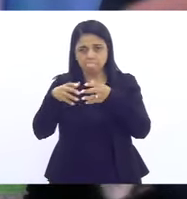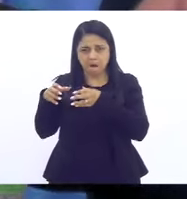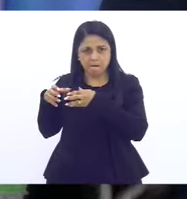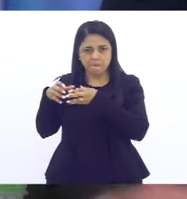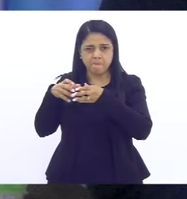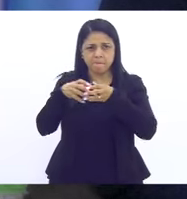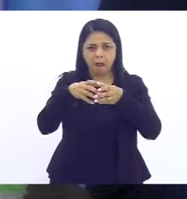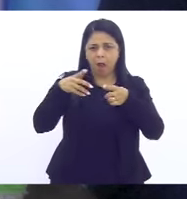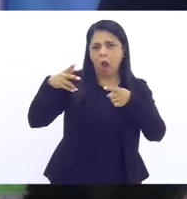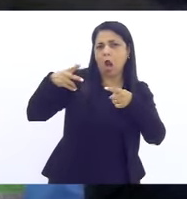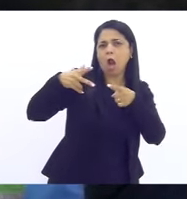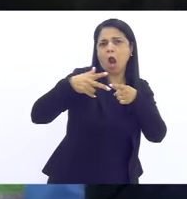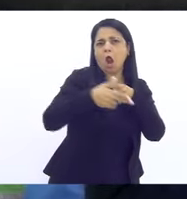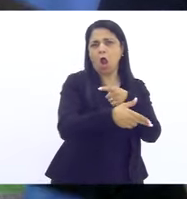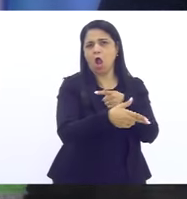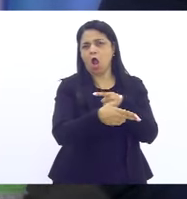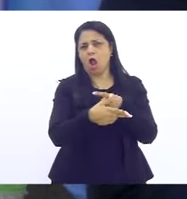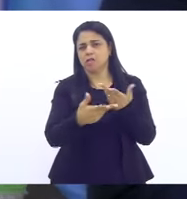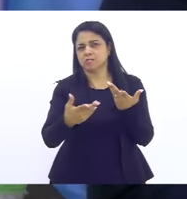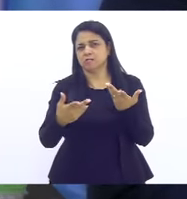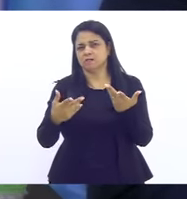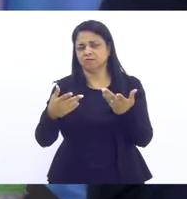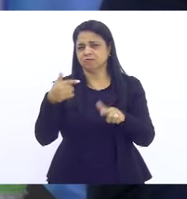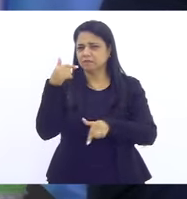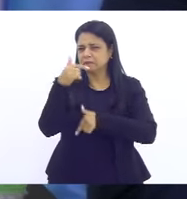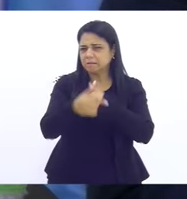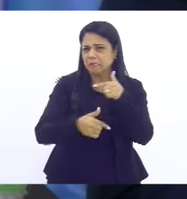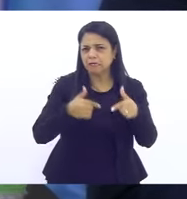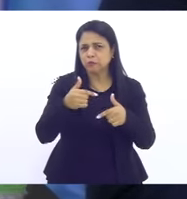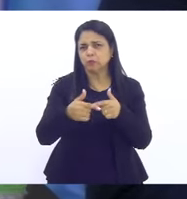do comerciante. Não tem uma segunda chance, deputado.